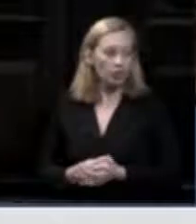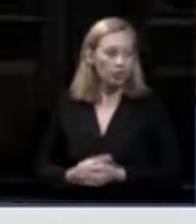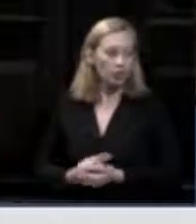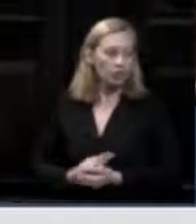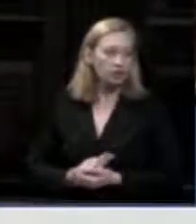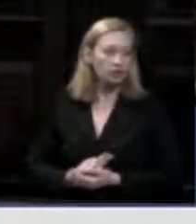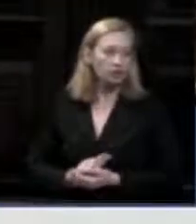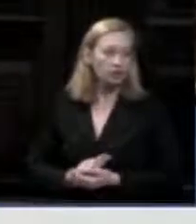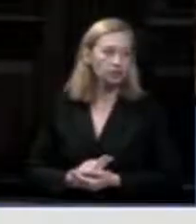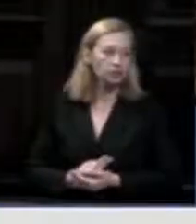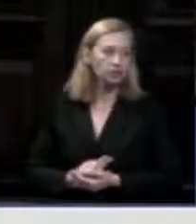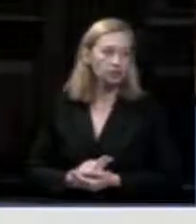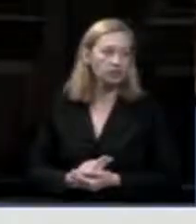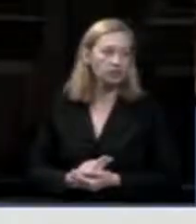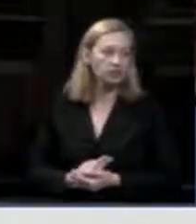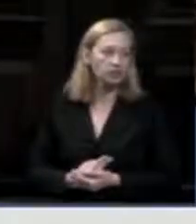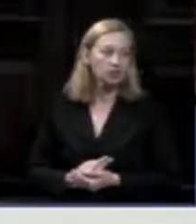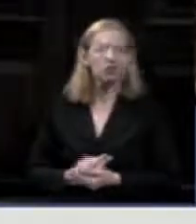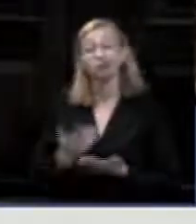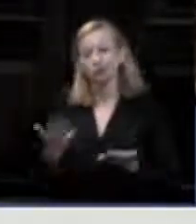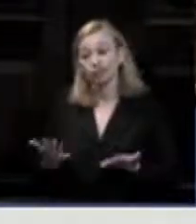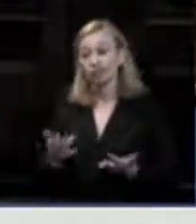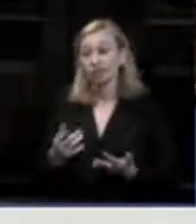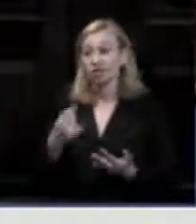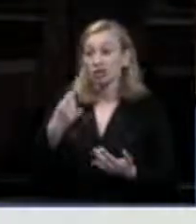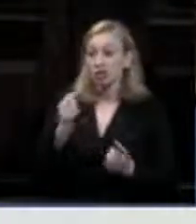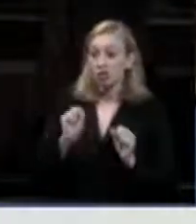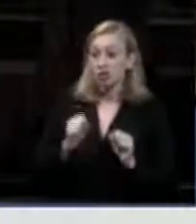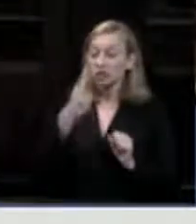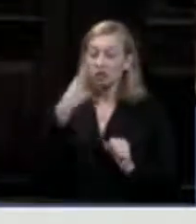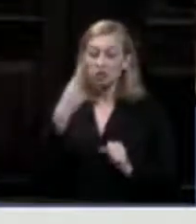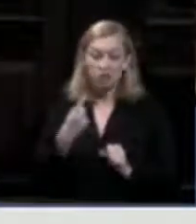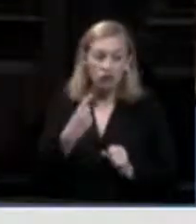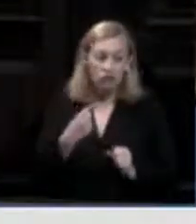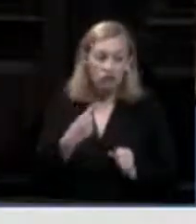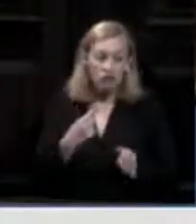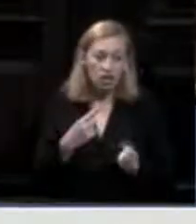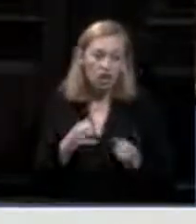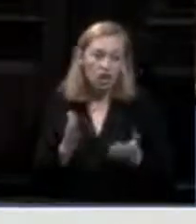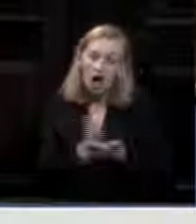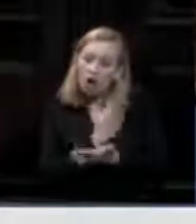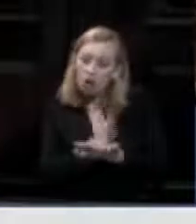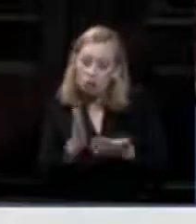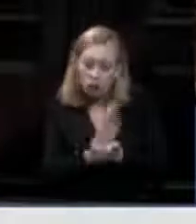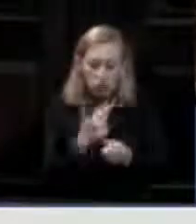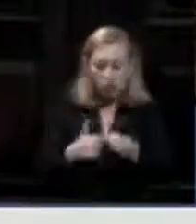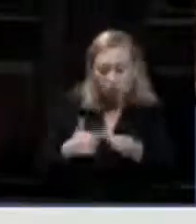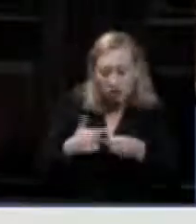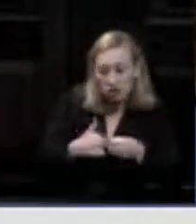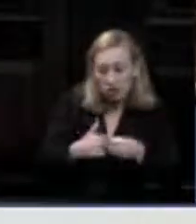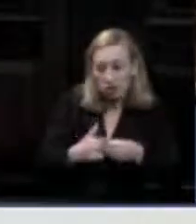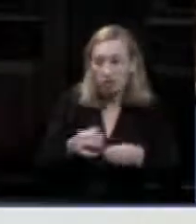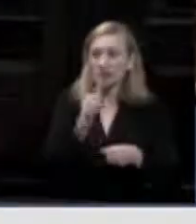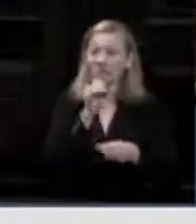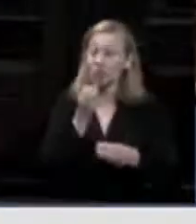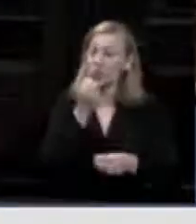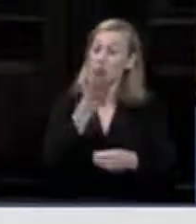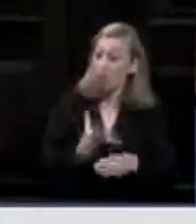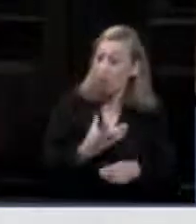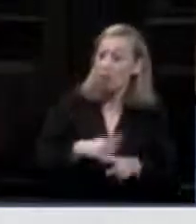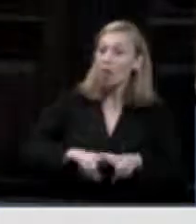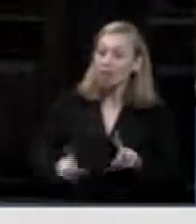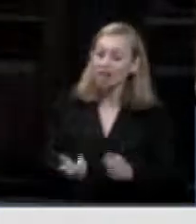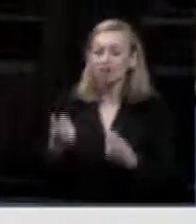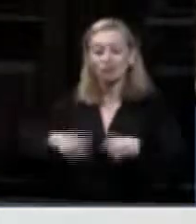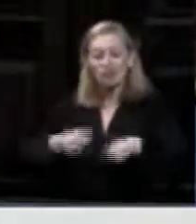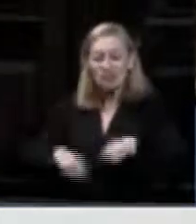As exceções são exemplos fantásticos, mas sem investimento, sem uma política com planejamento de